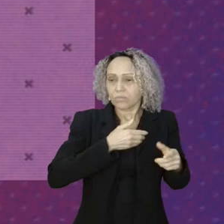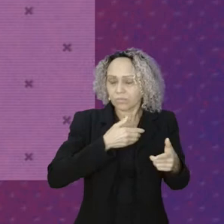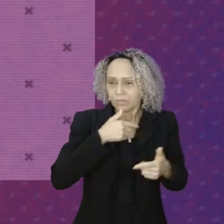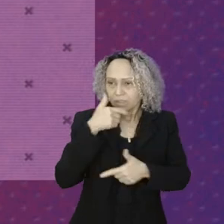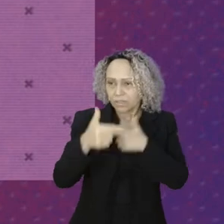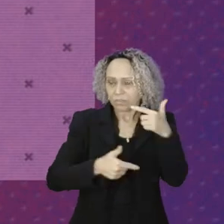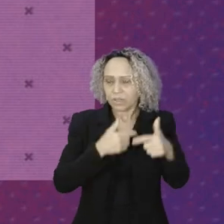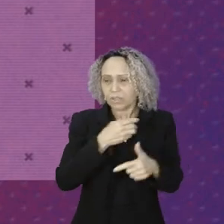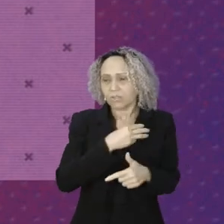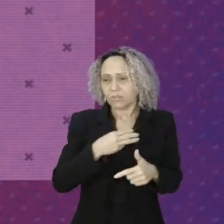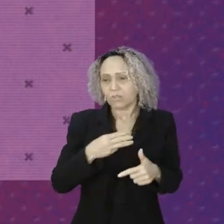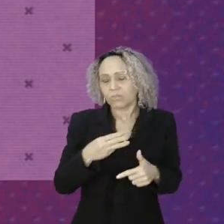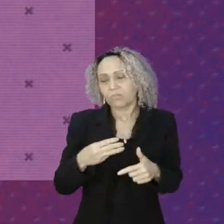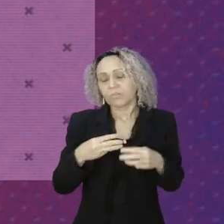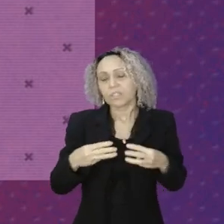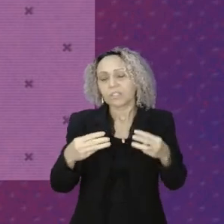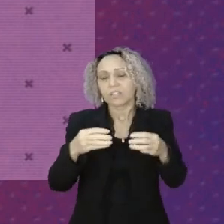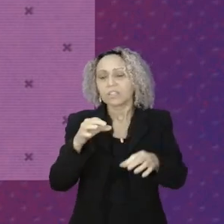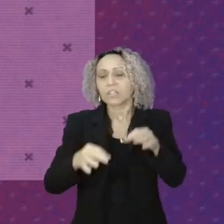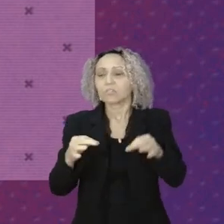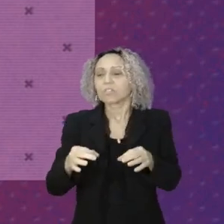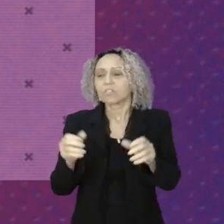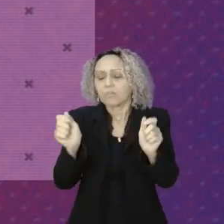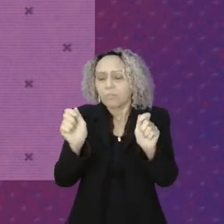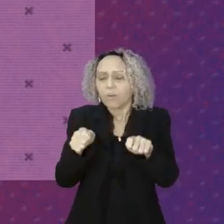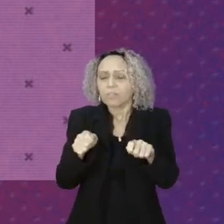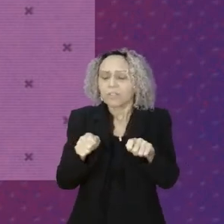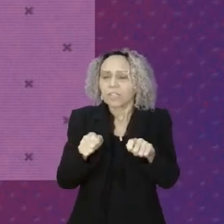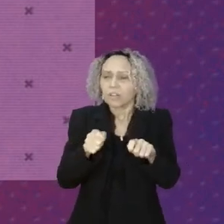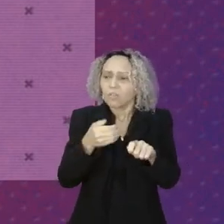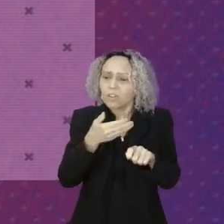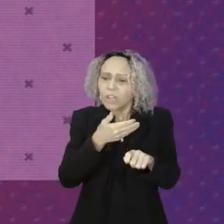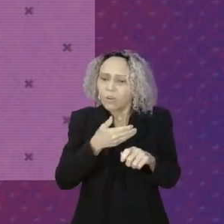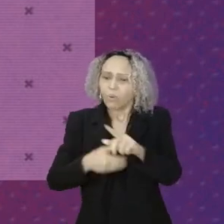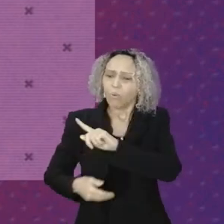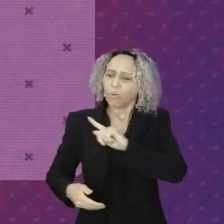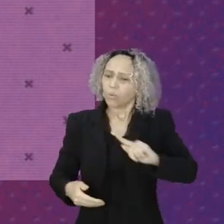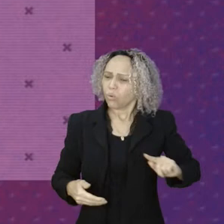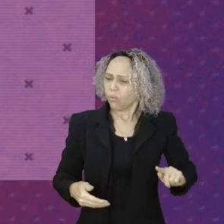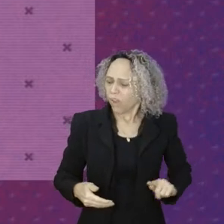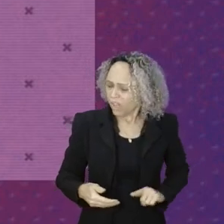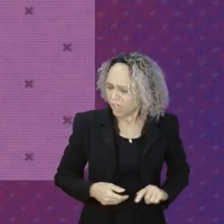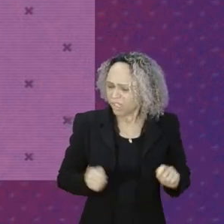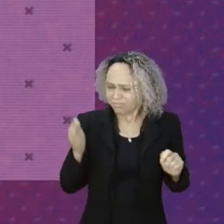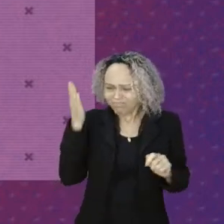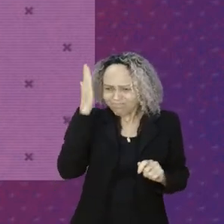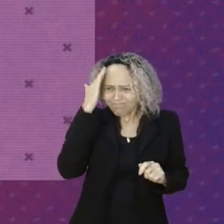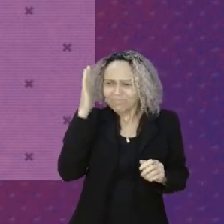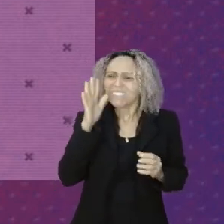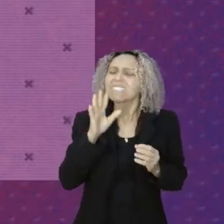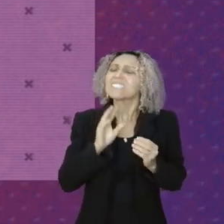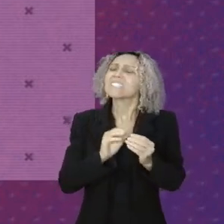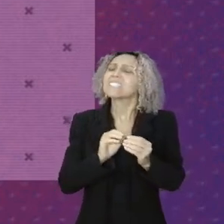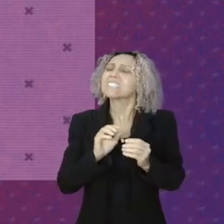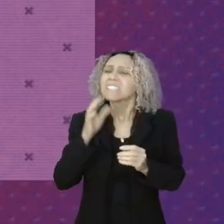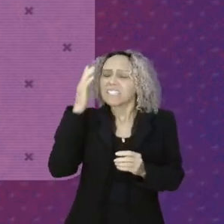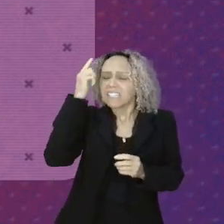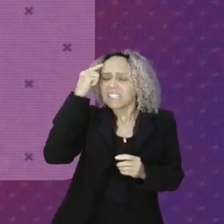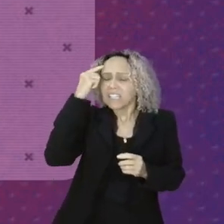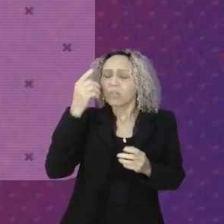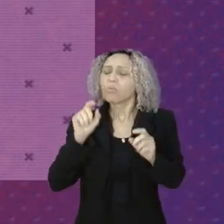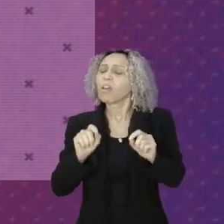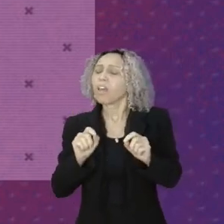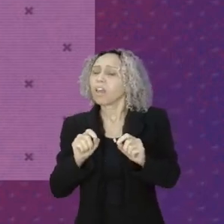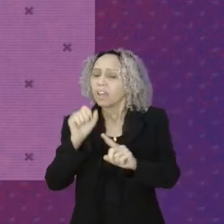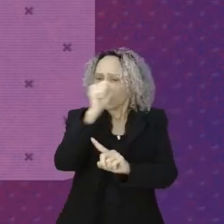essa proeza de fazer os governantes compreenderem que a sociedade não está